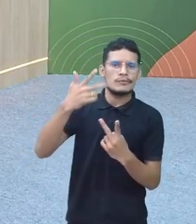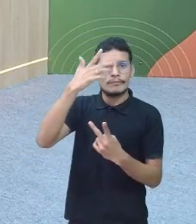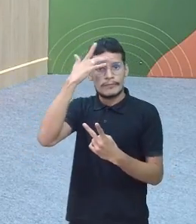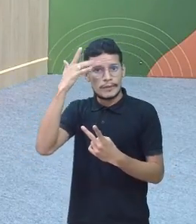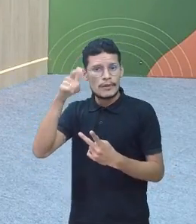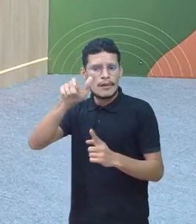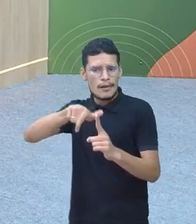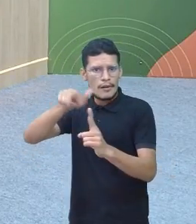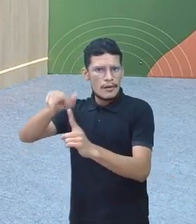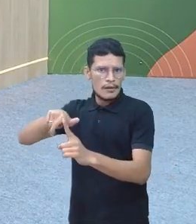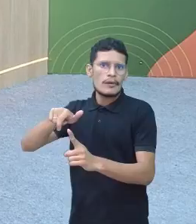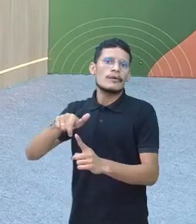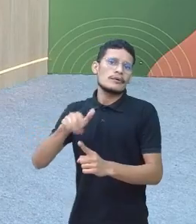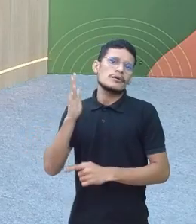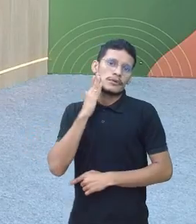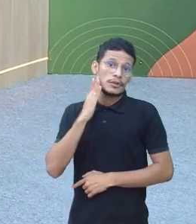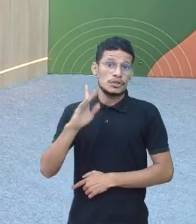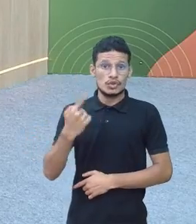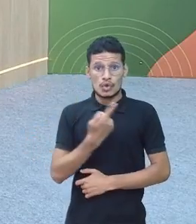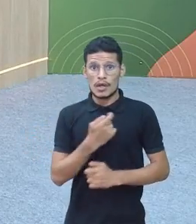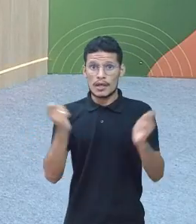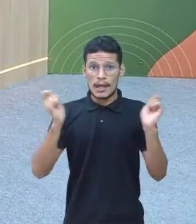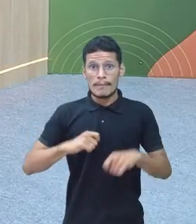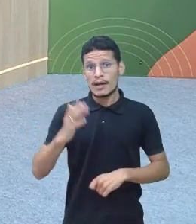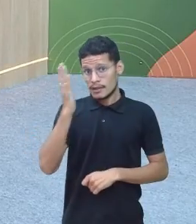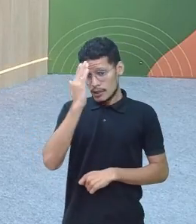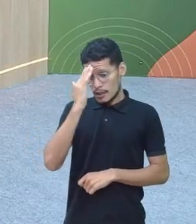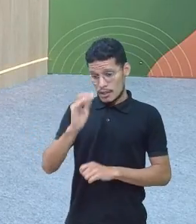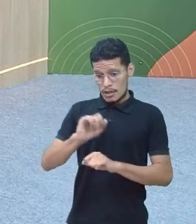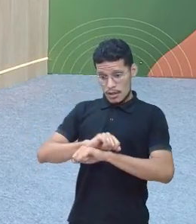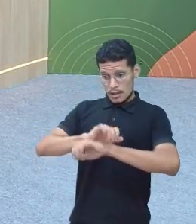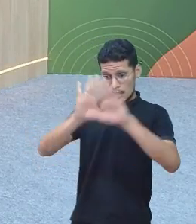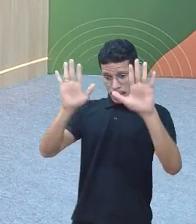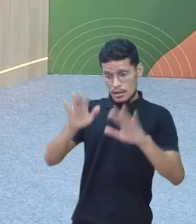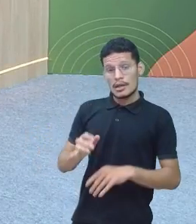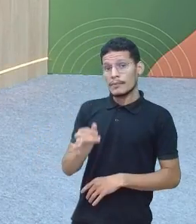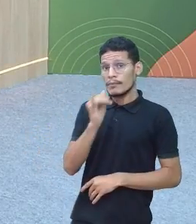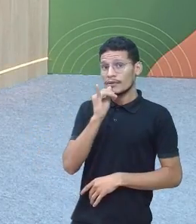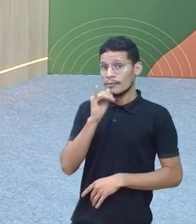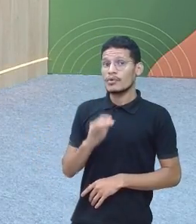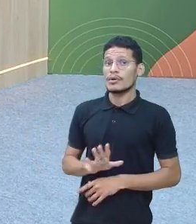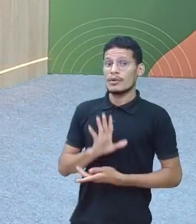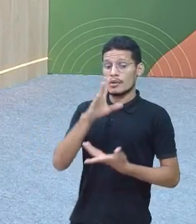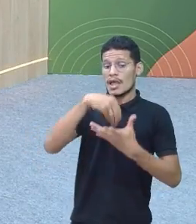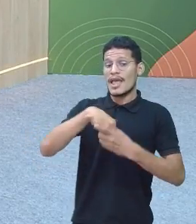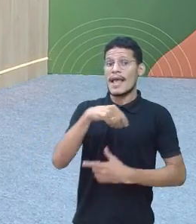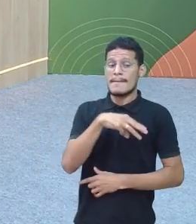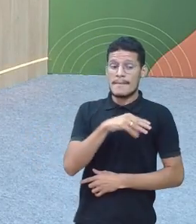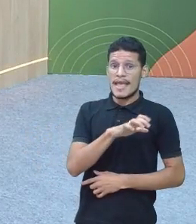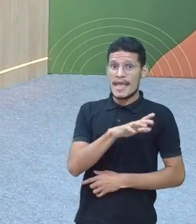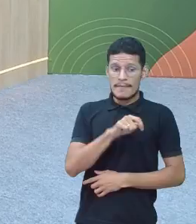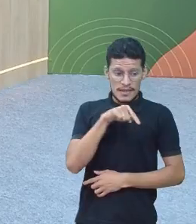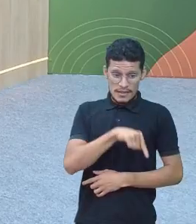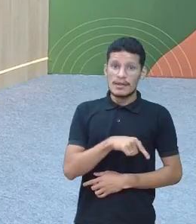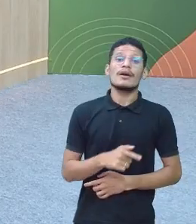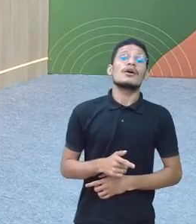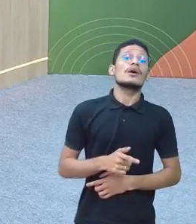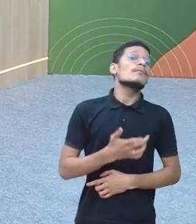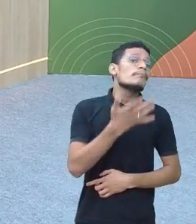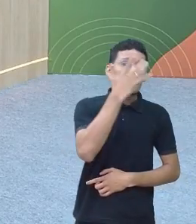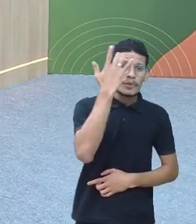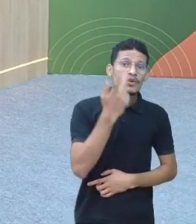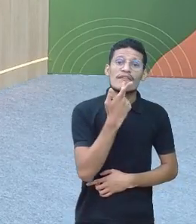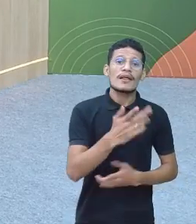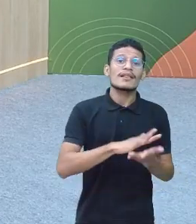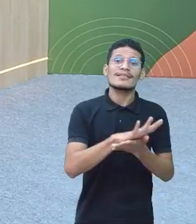consiga mapear o discurso, né? Quem está falando. Muitas vezes no meme acontece de a pessoa nem estar falando, acontece que ela